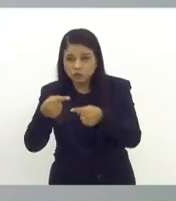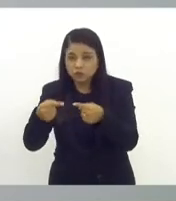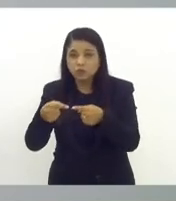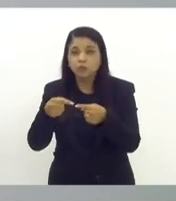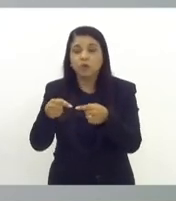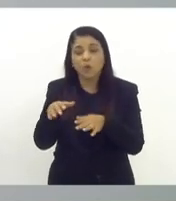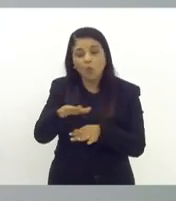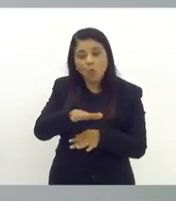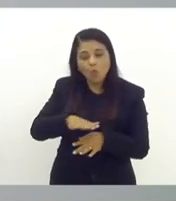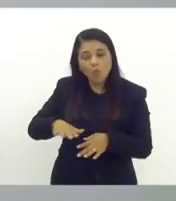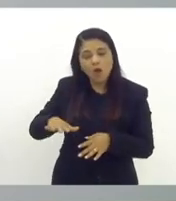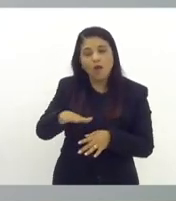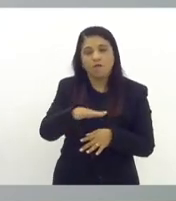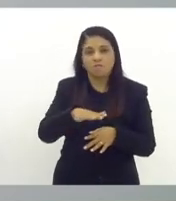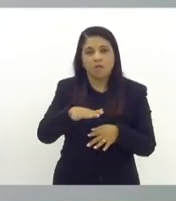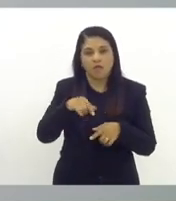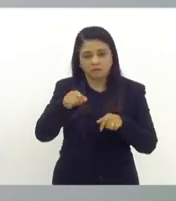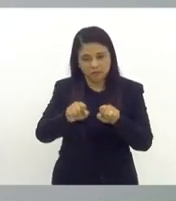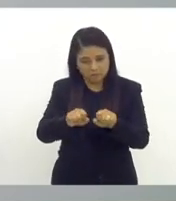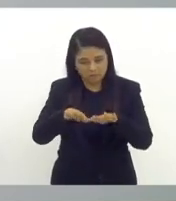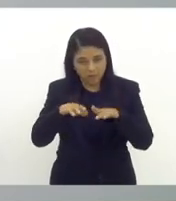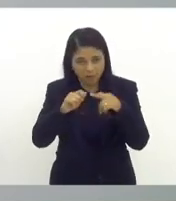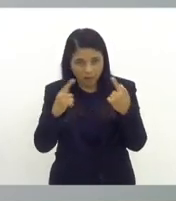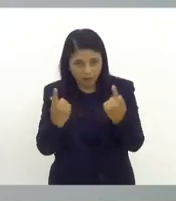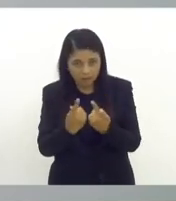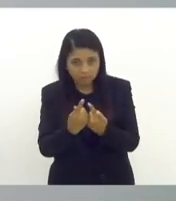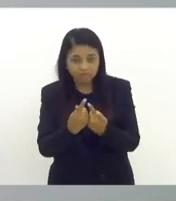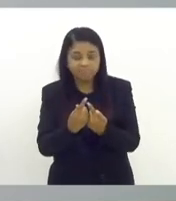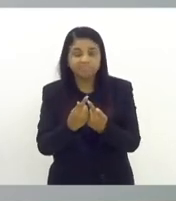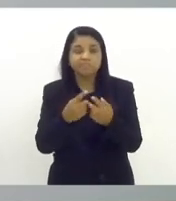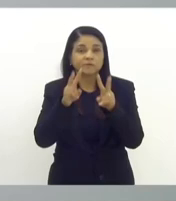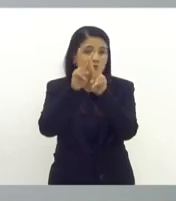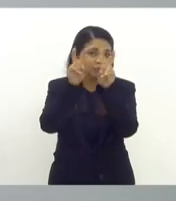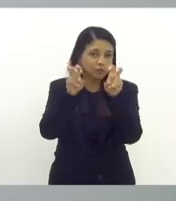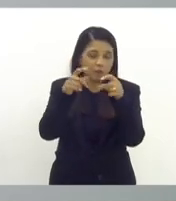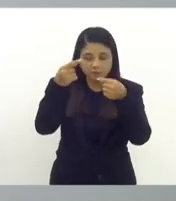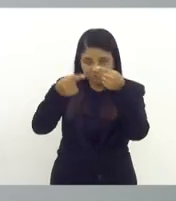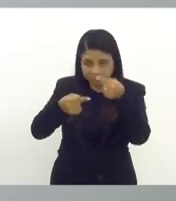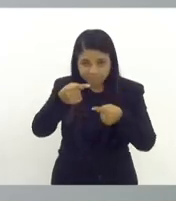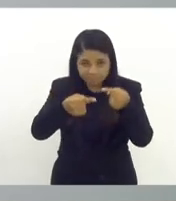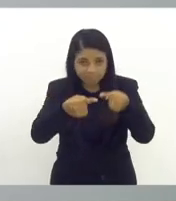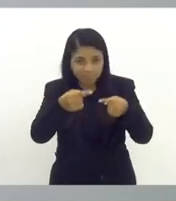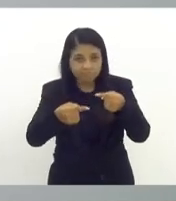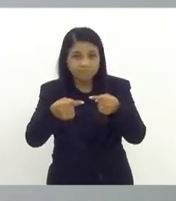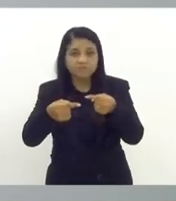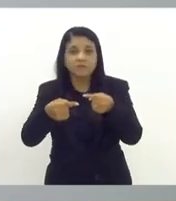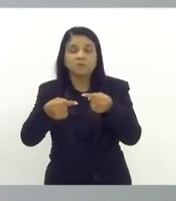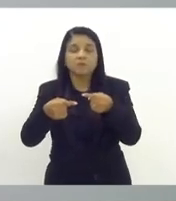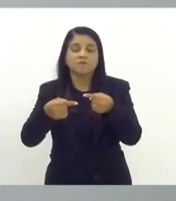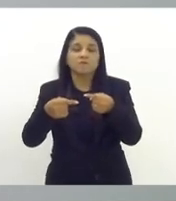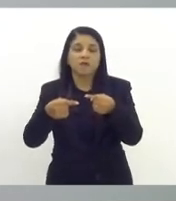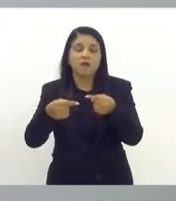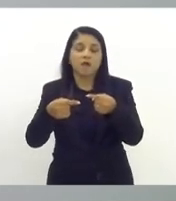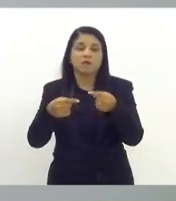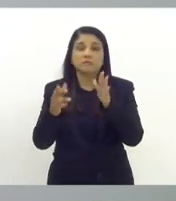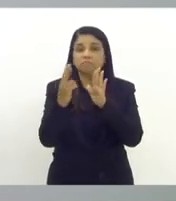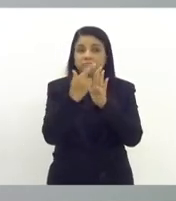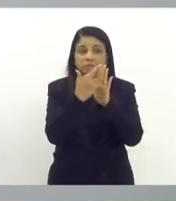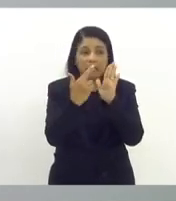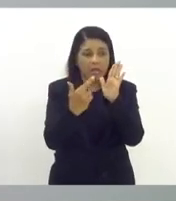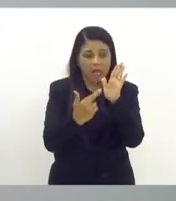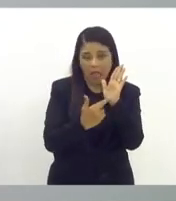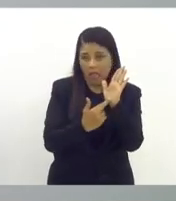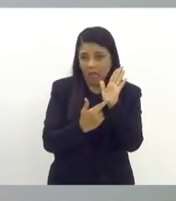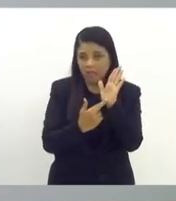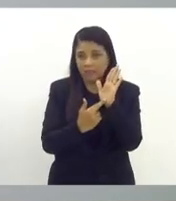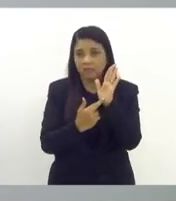é um ambiente para ser tratado sobre isso e esses temas sejam colocados para que a gente não fique amarrado a um ato normativo de repente de